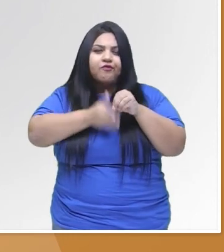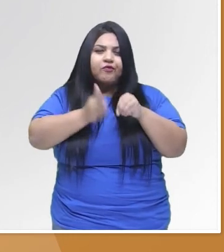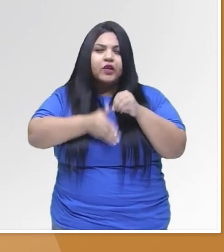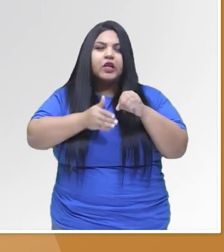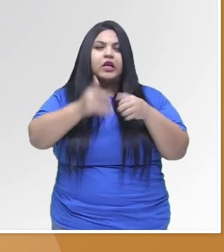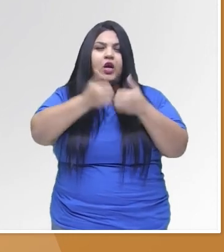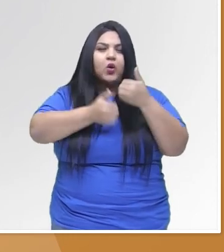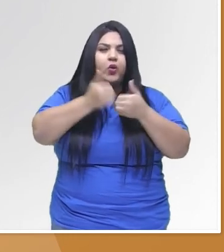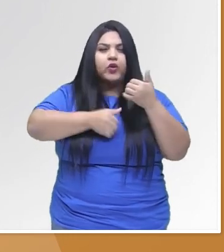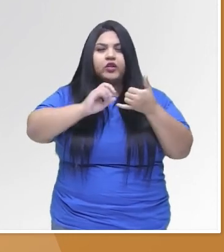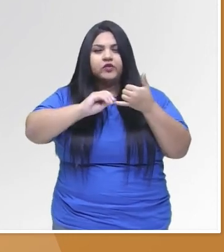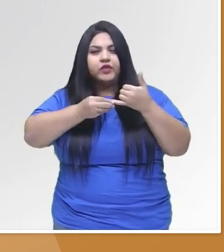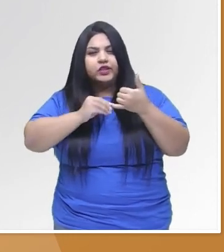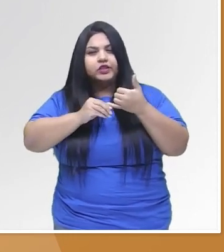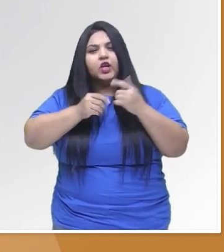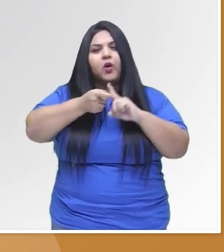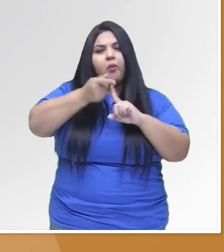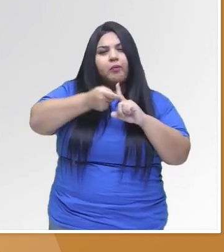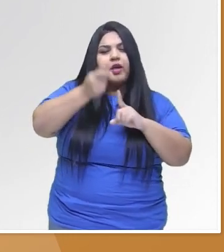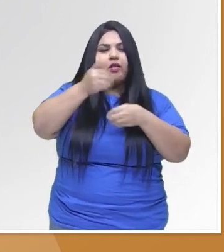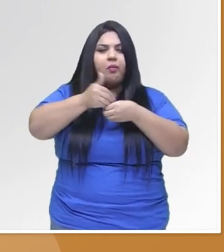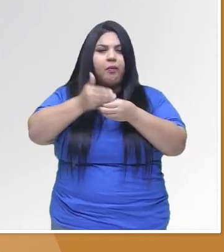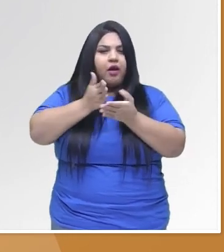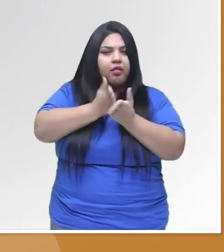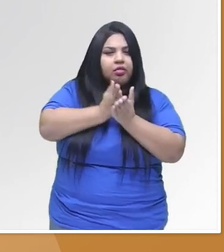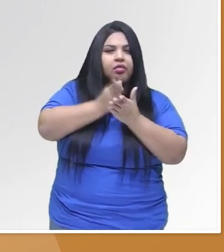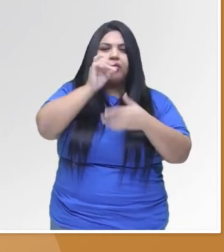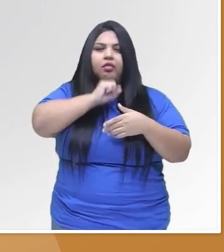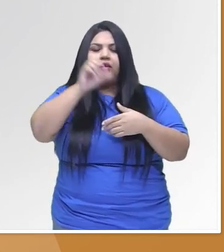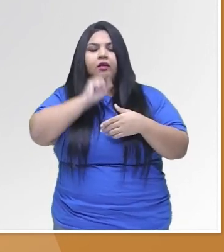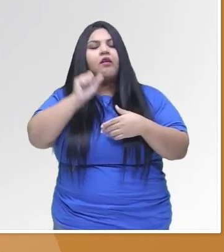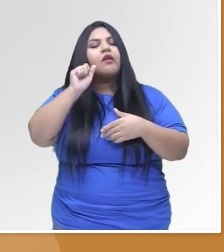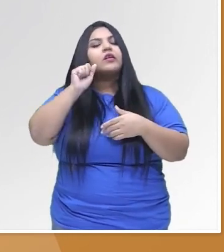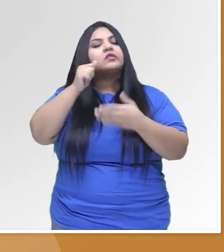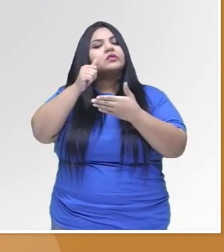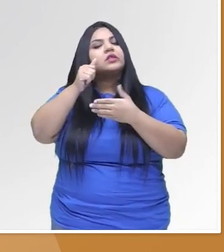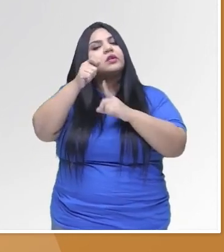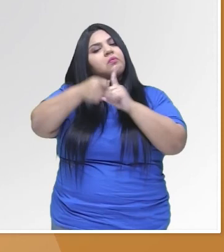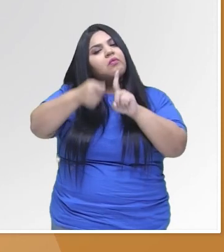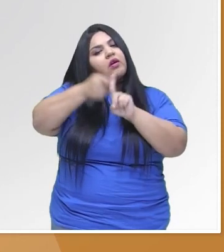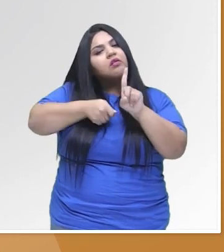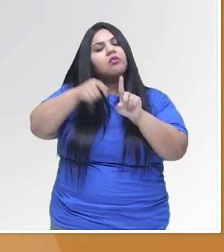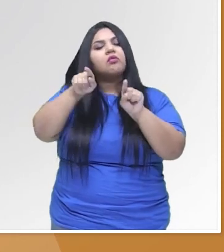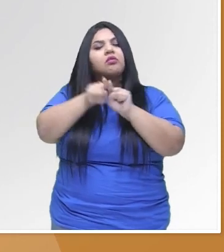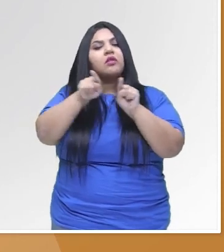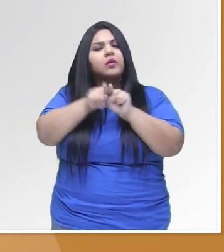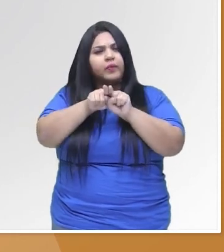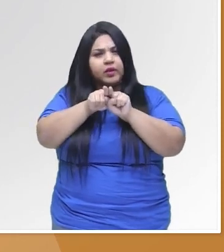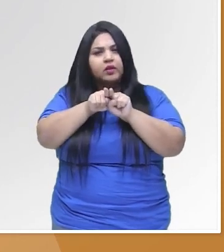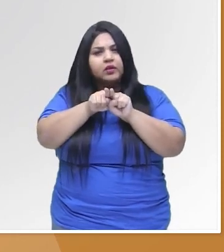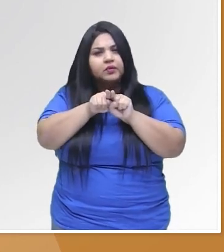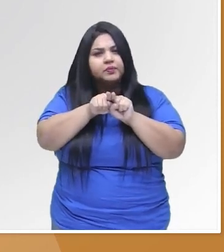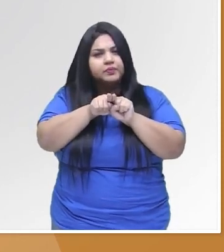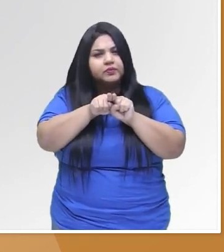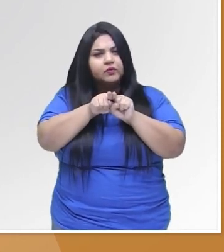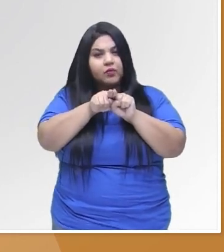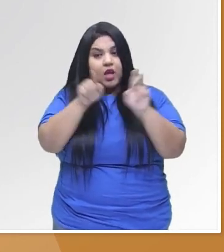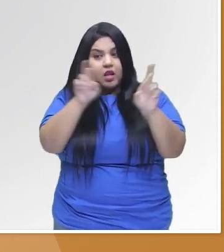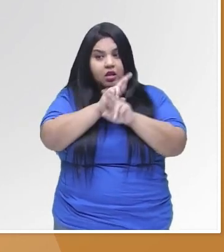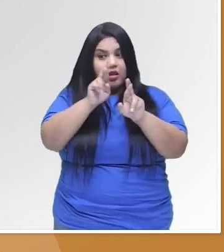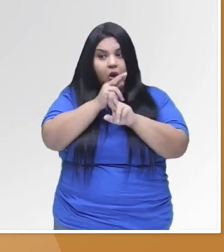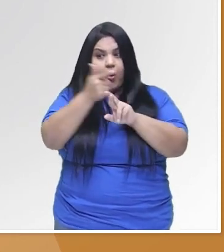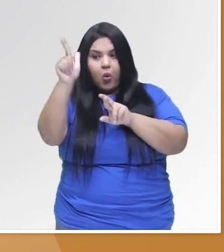e banana. Como eu falei para vocês, não é tão significativo em relação a outros